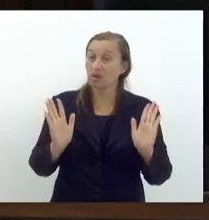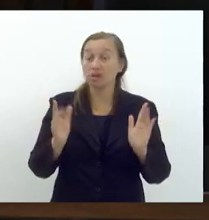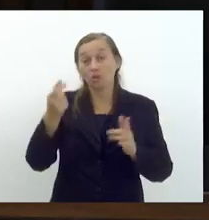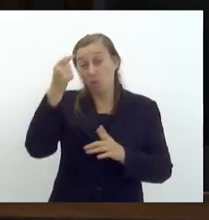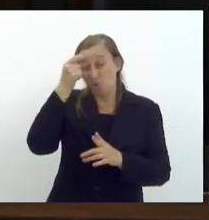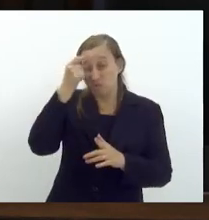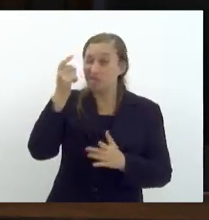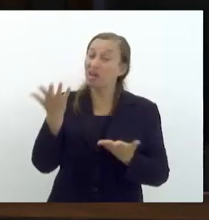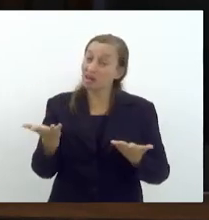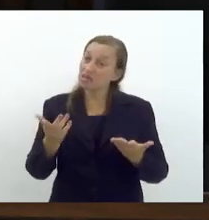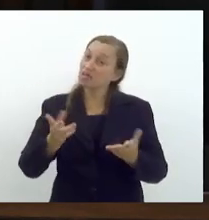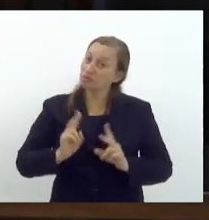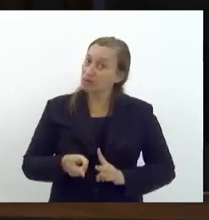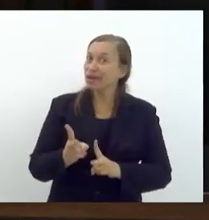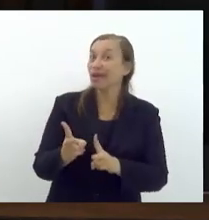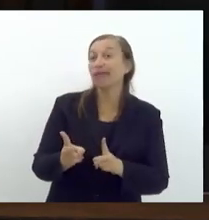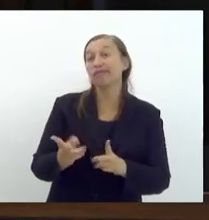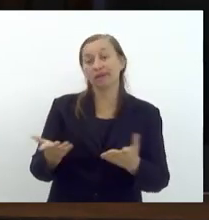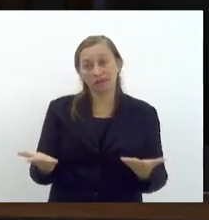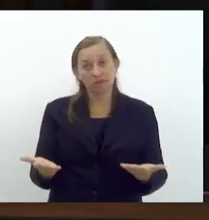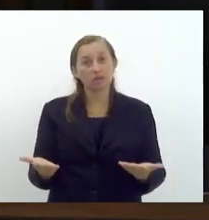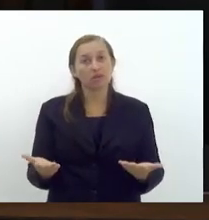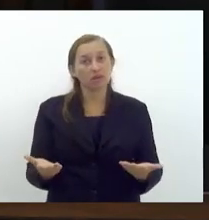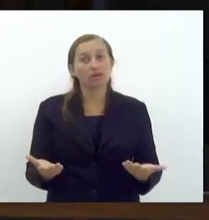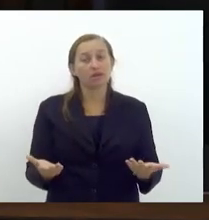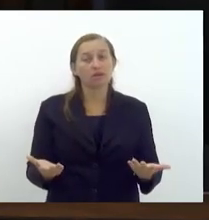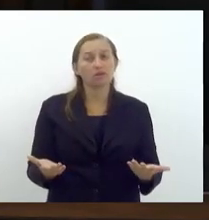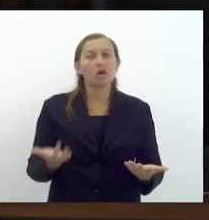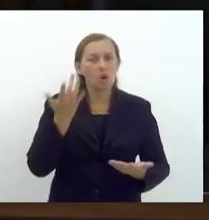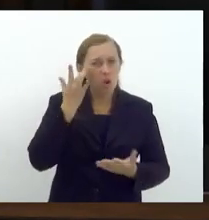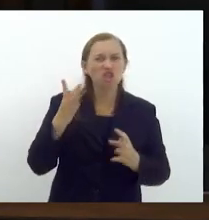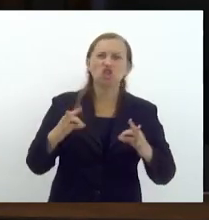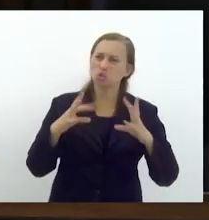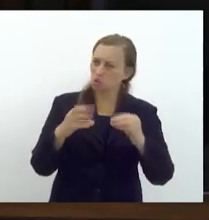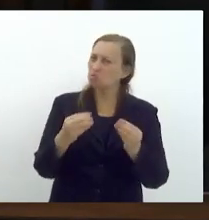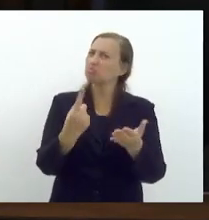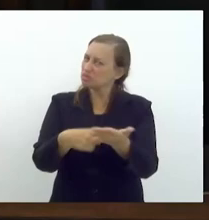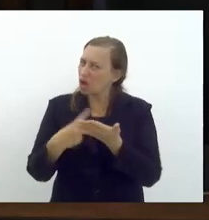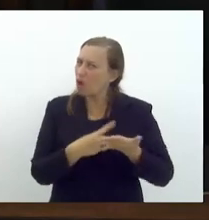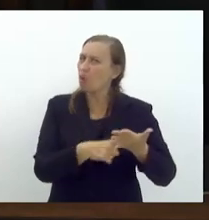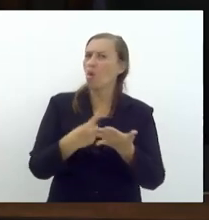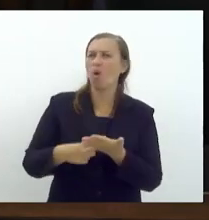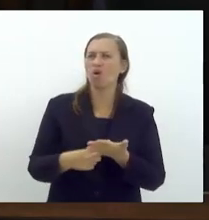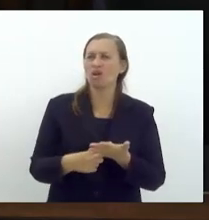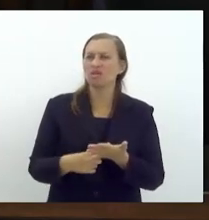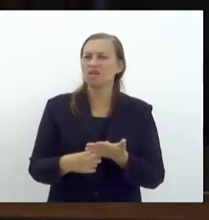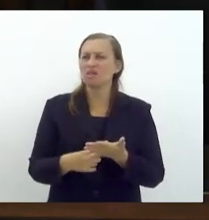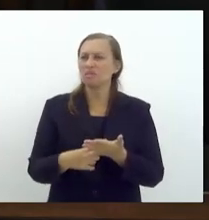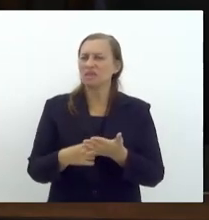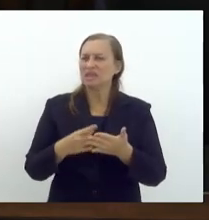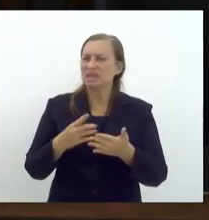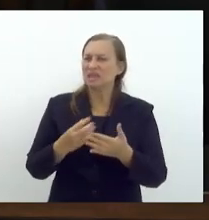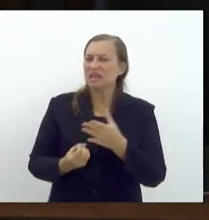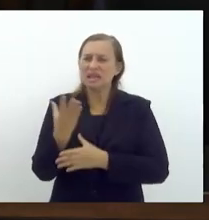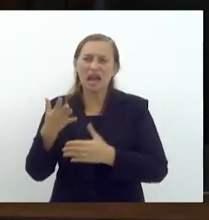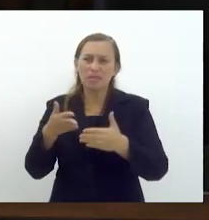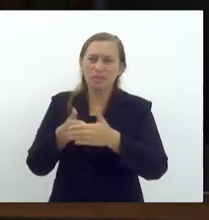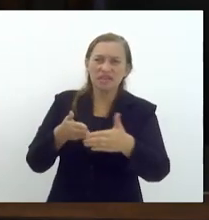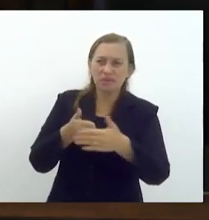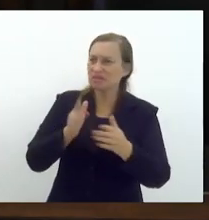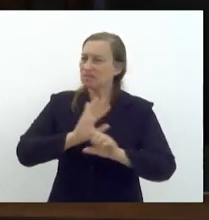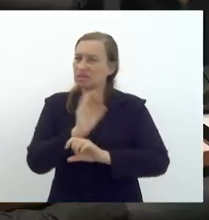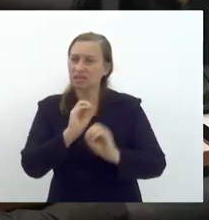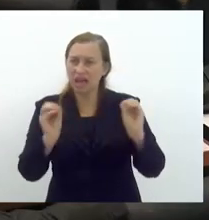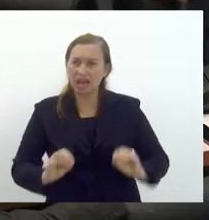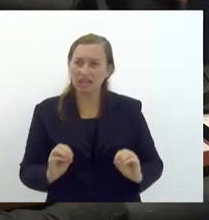hermenêutica né mas vamos em frente eu acho que tá todo mundo aqui de acordo não vamos criar empecilho do presidente da ccj a gente